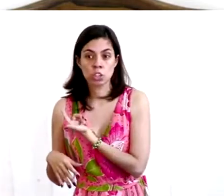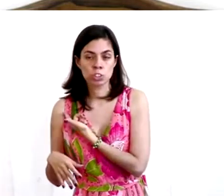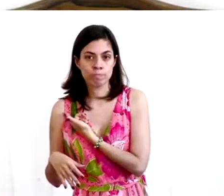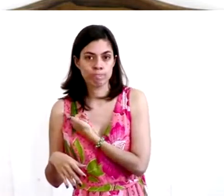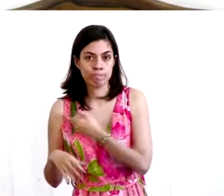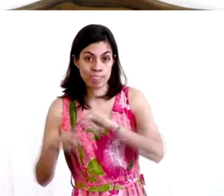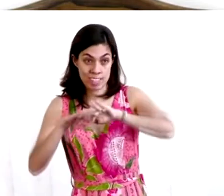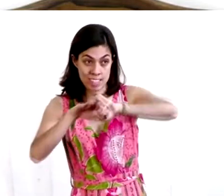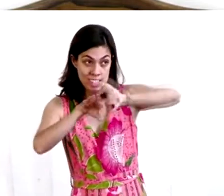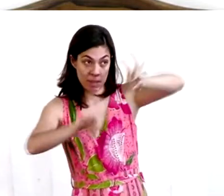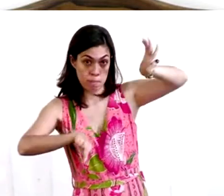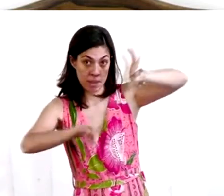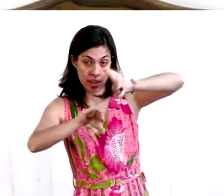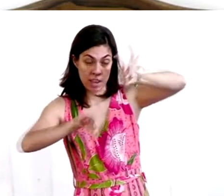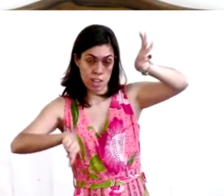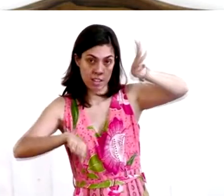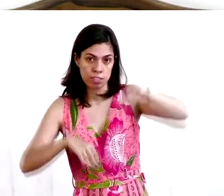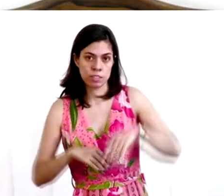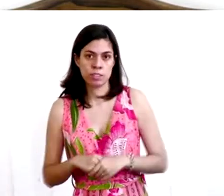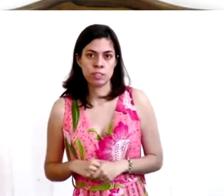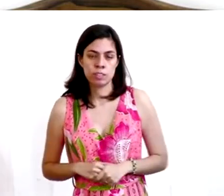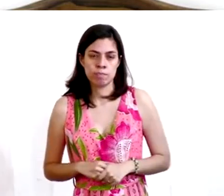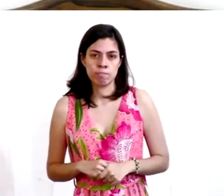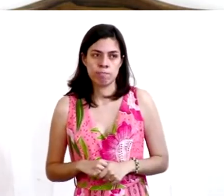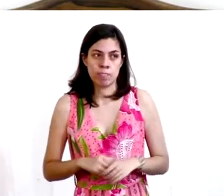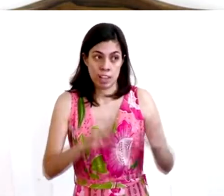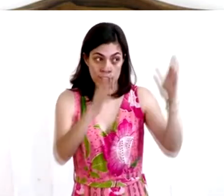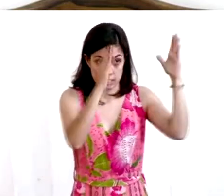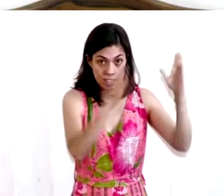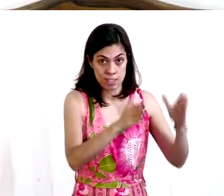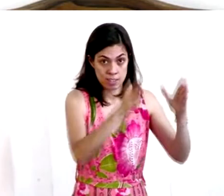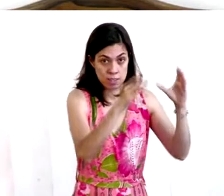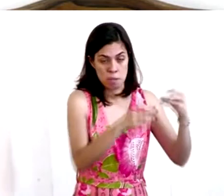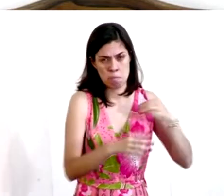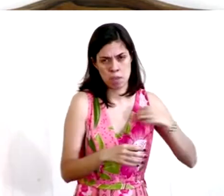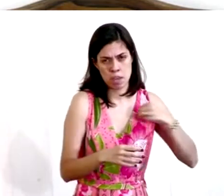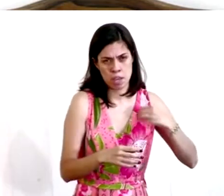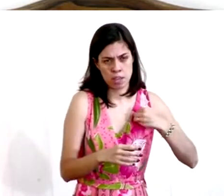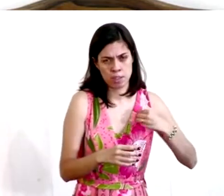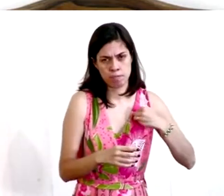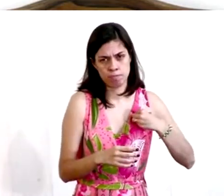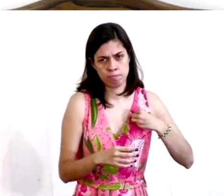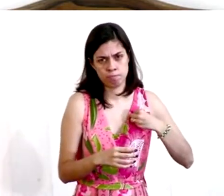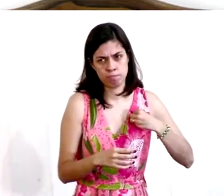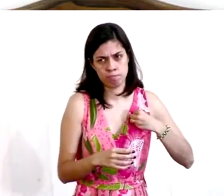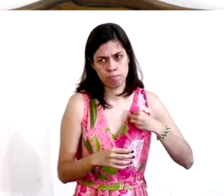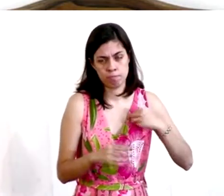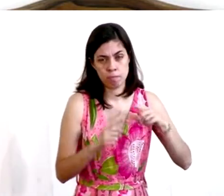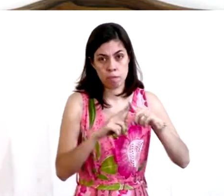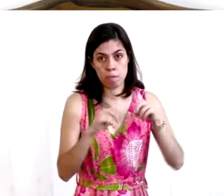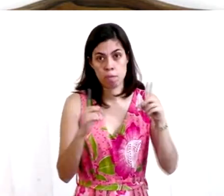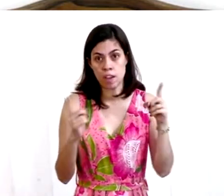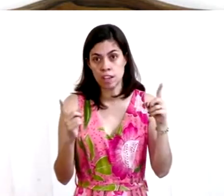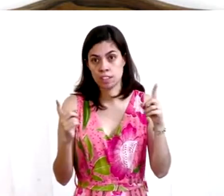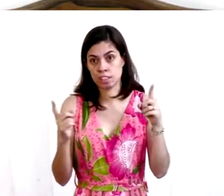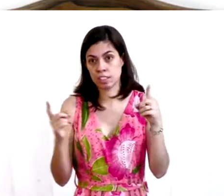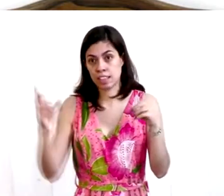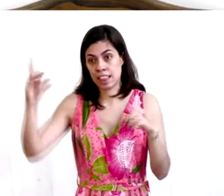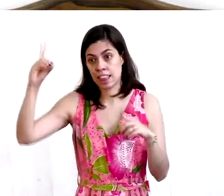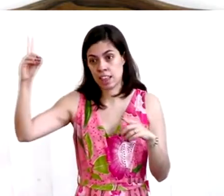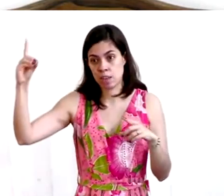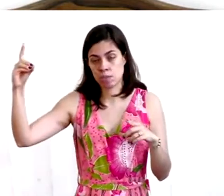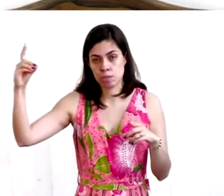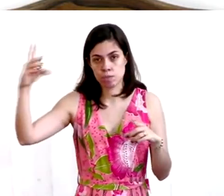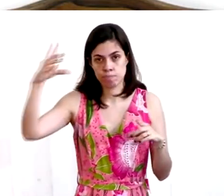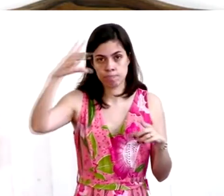lado da morte, o lado do desespero. E a estes foi dado o privilégio de